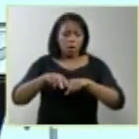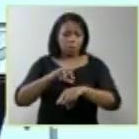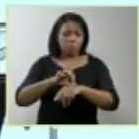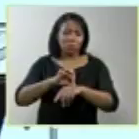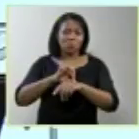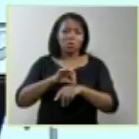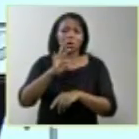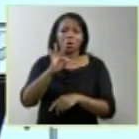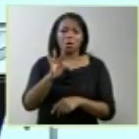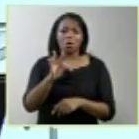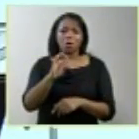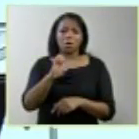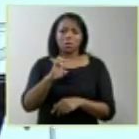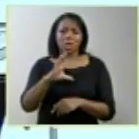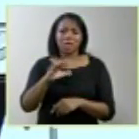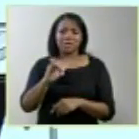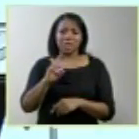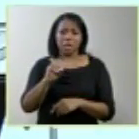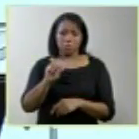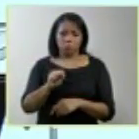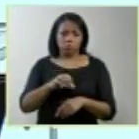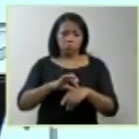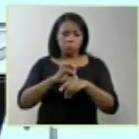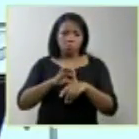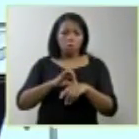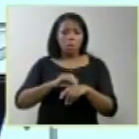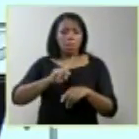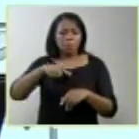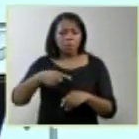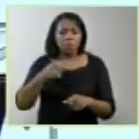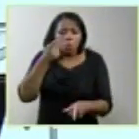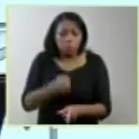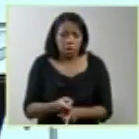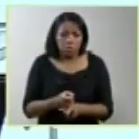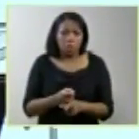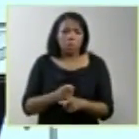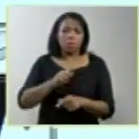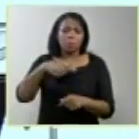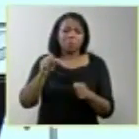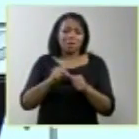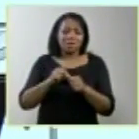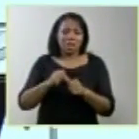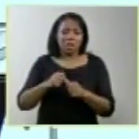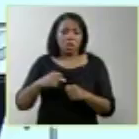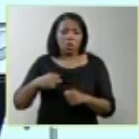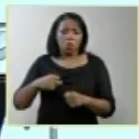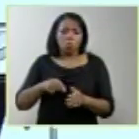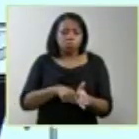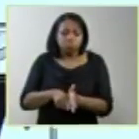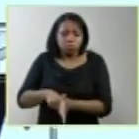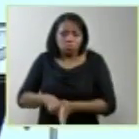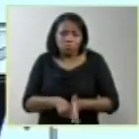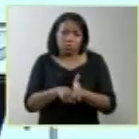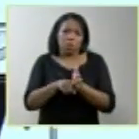que não podem ser detectadas, a não ser que se faça um exame extremamente complexo.